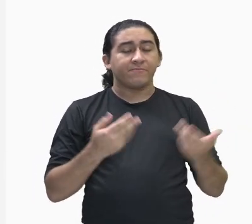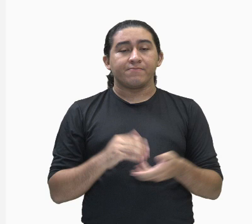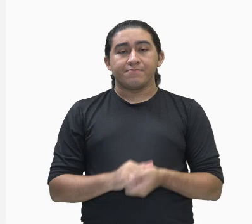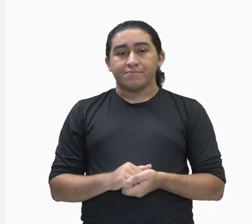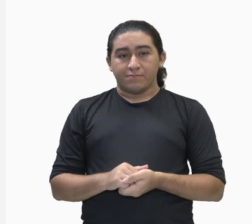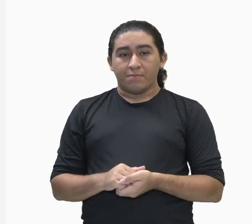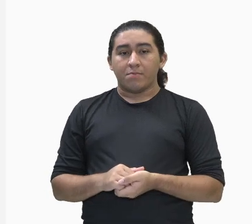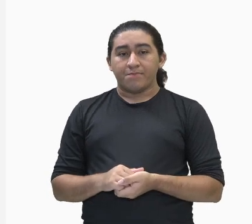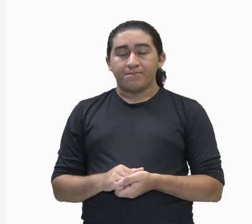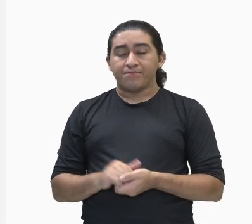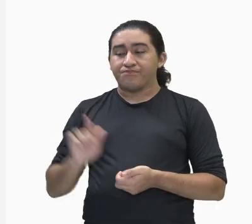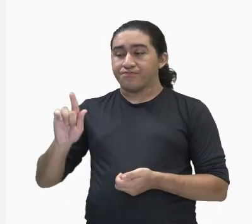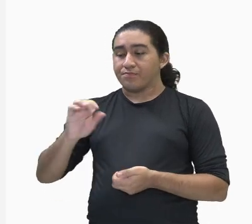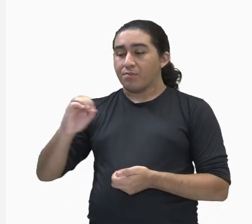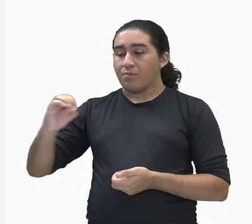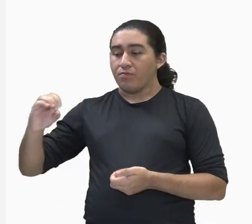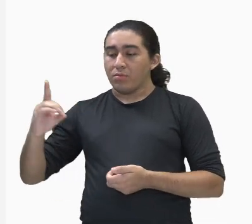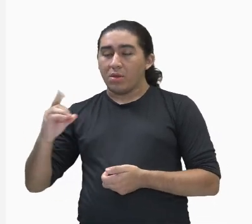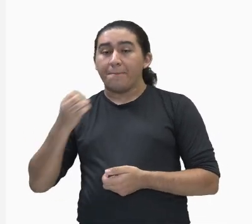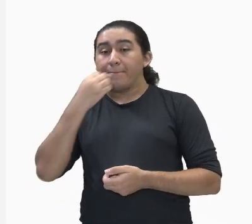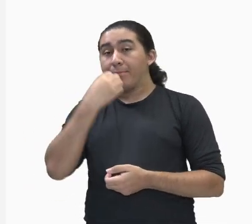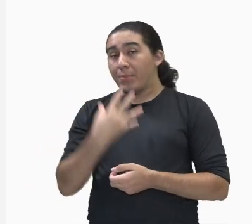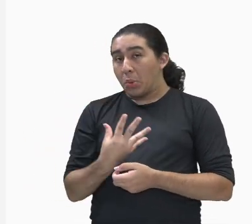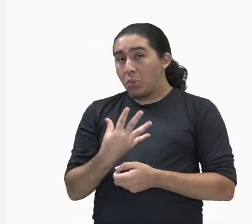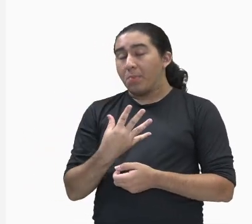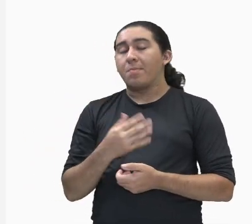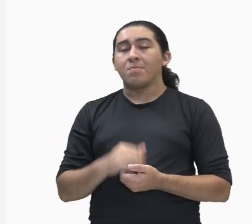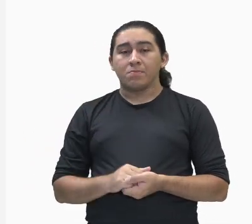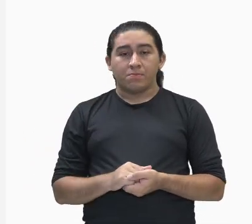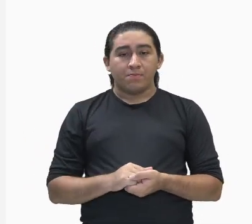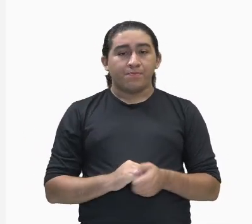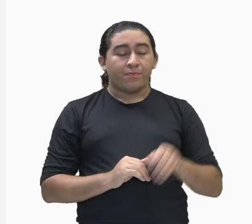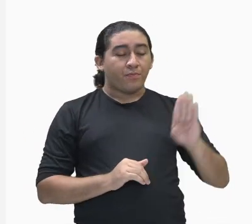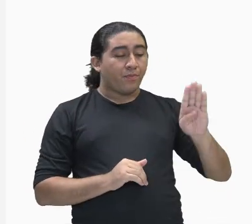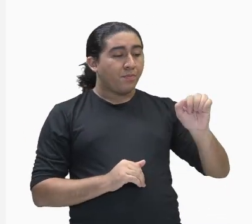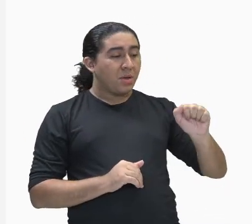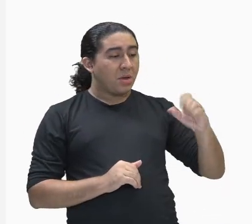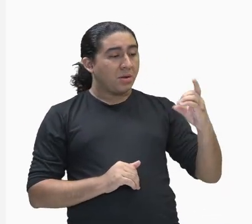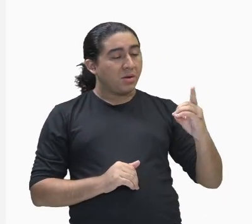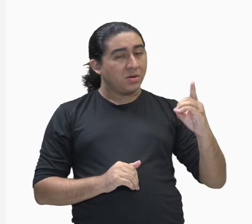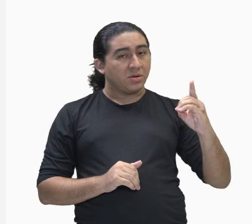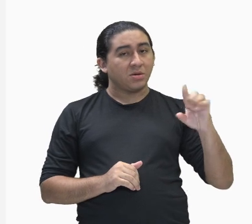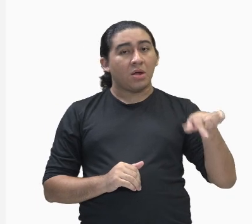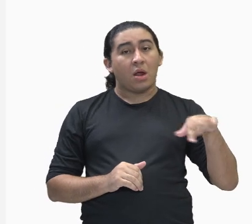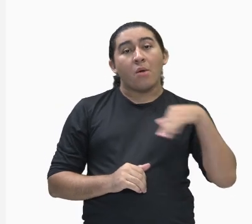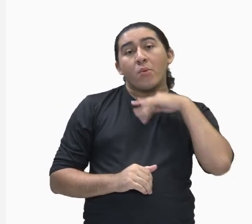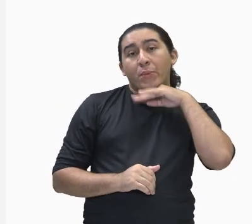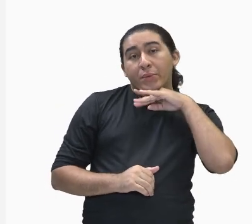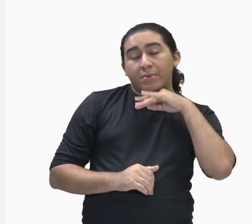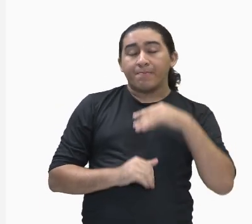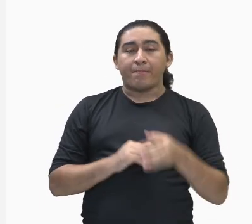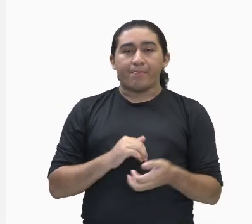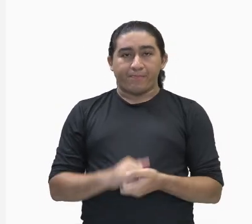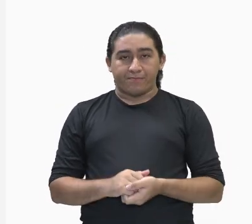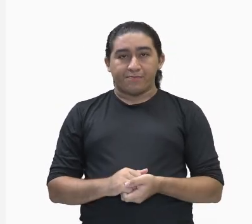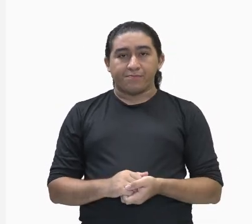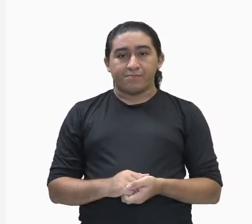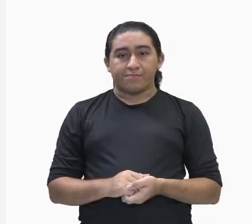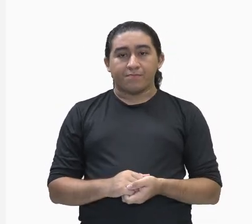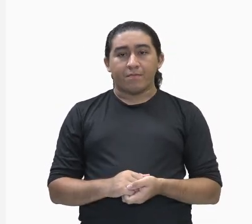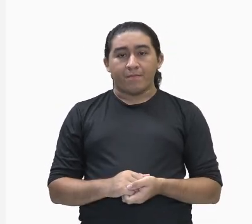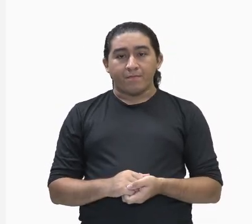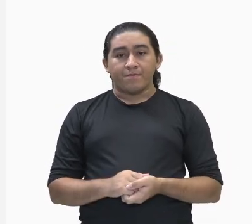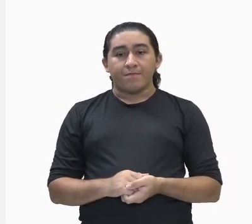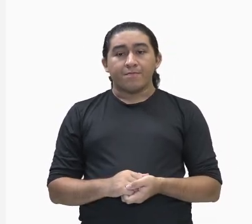leve. Good, bom, agradável, né? E o bad, que é o seu antônimo, é ruim, desagradável, tá